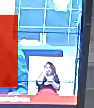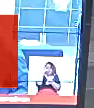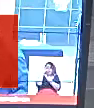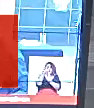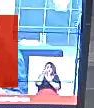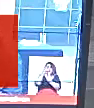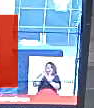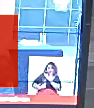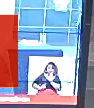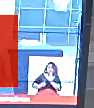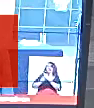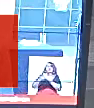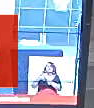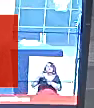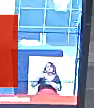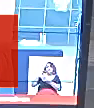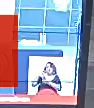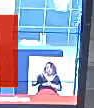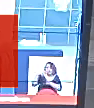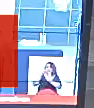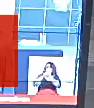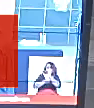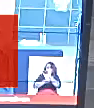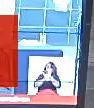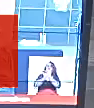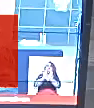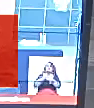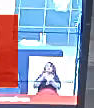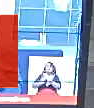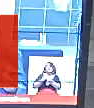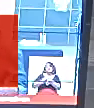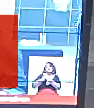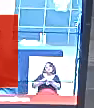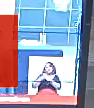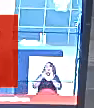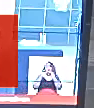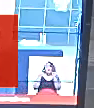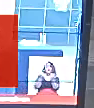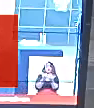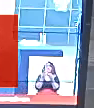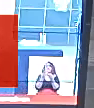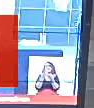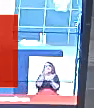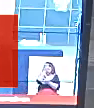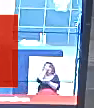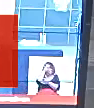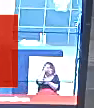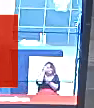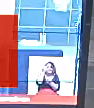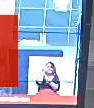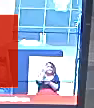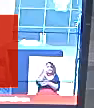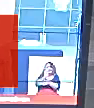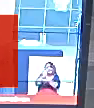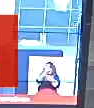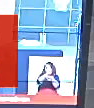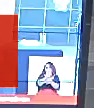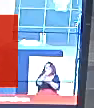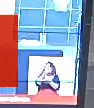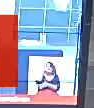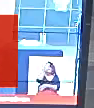conferências municipais, estaduais e nacionais, e como diz o ex-deputado federal, e a luta é a